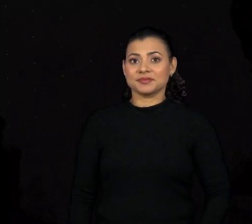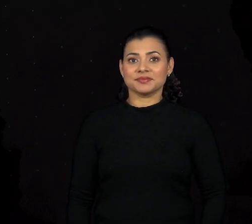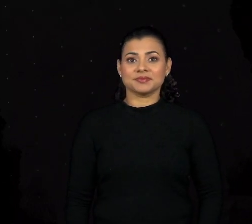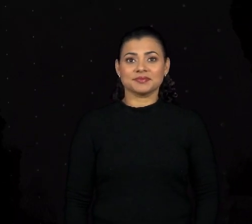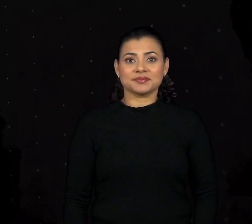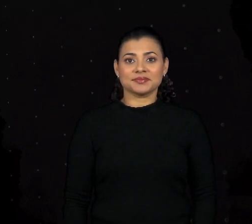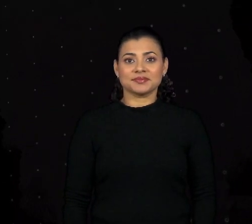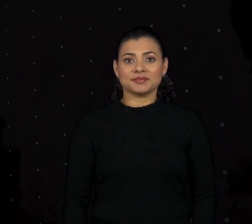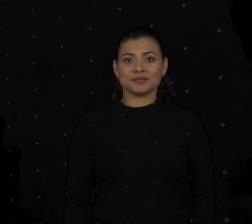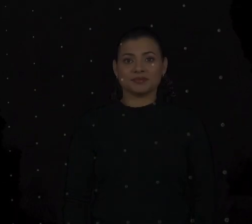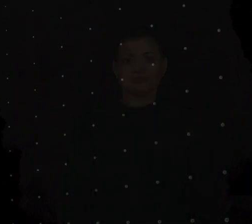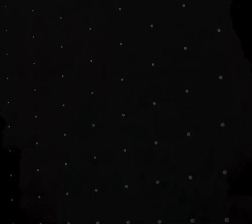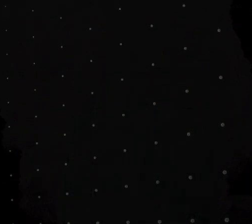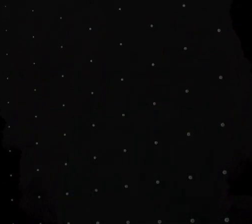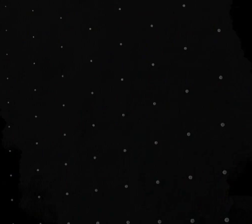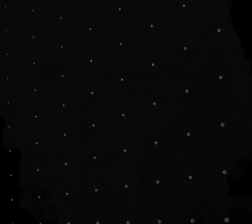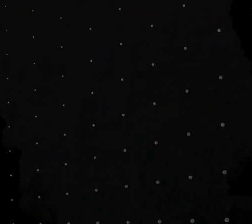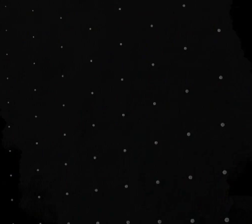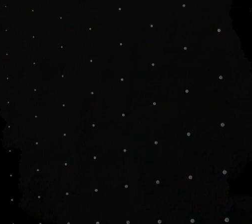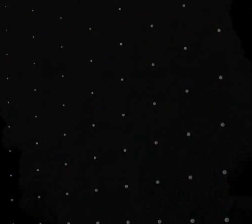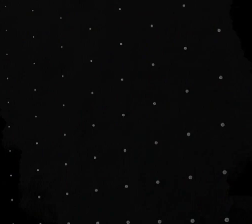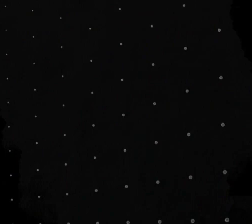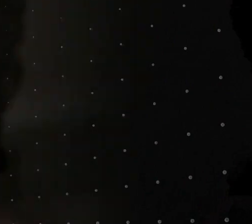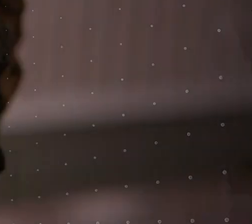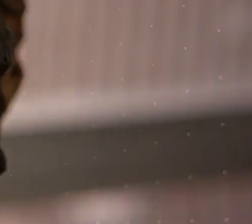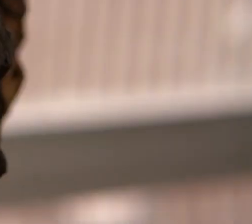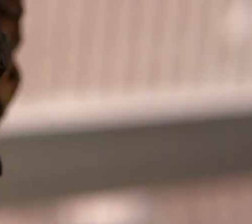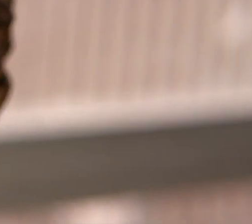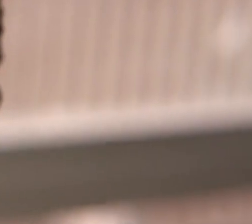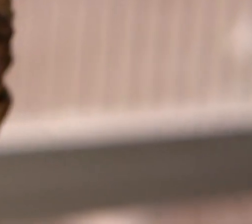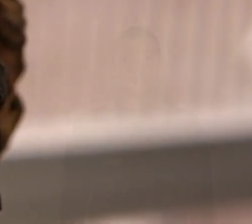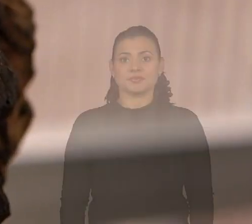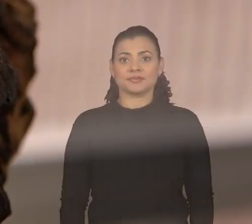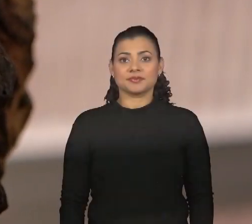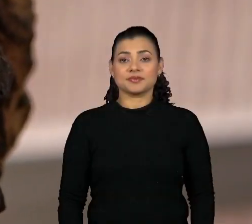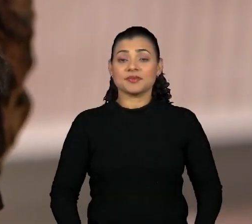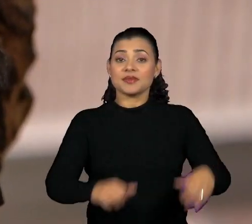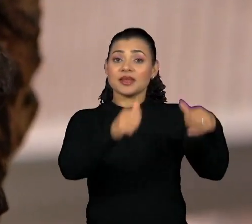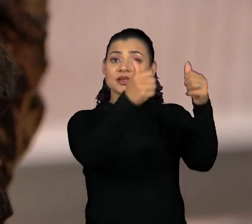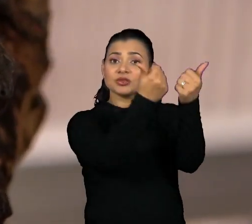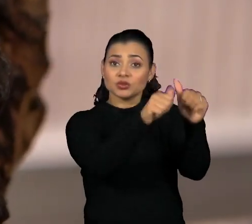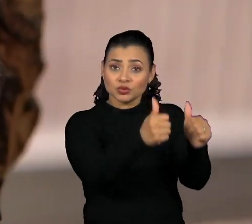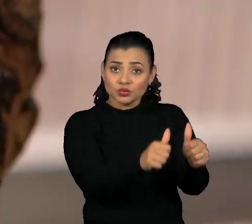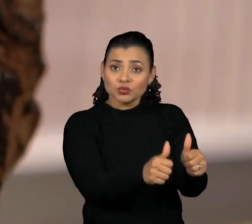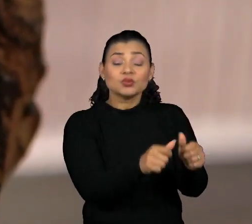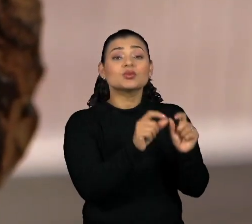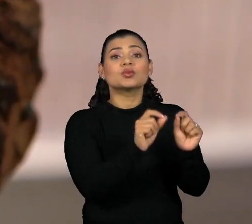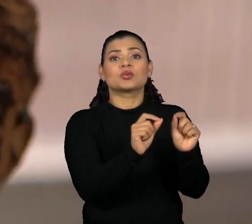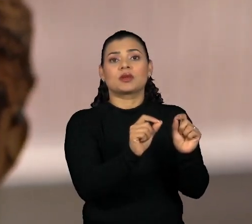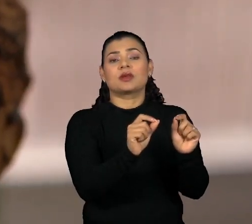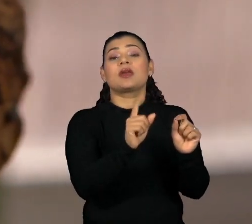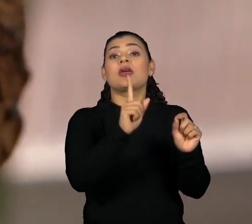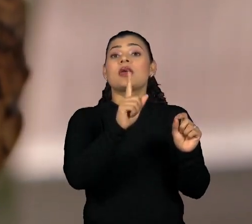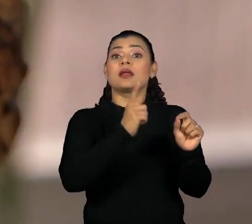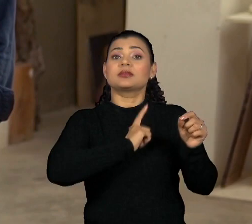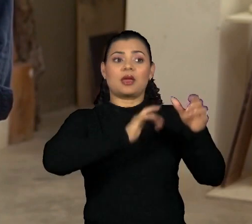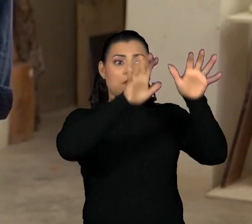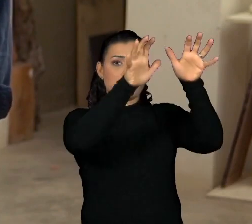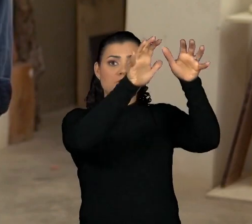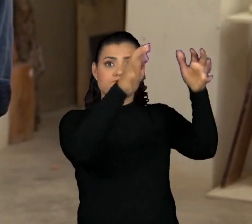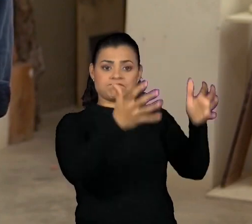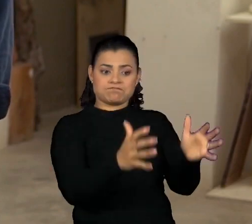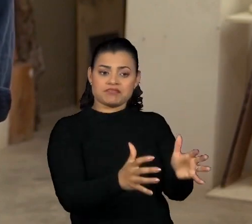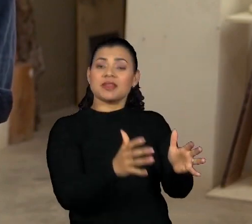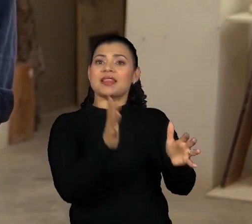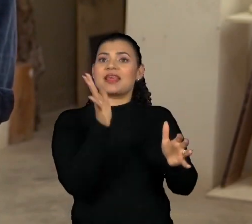O bexiga está de luto. A escultura, a princípio, ela ocupa o espaço, né? É